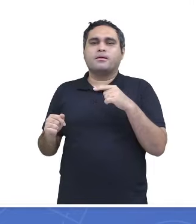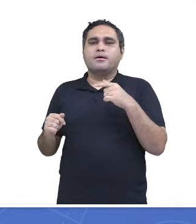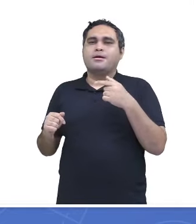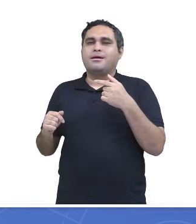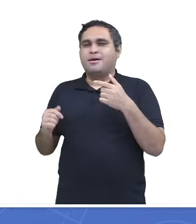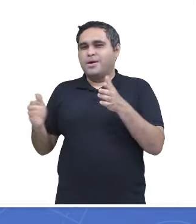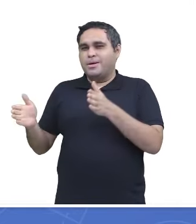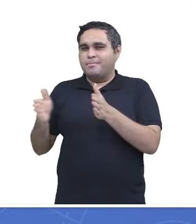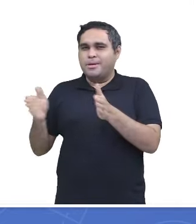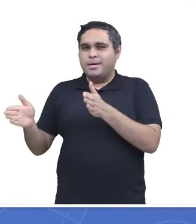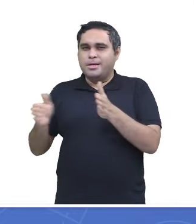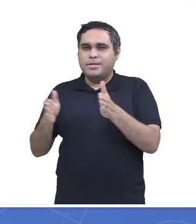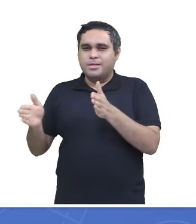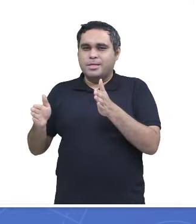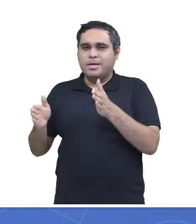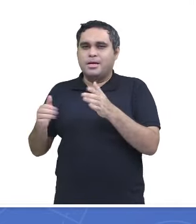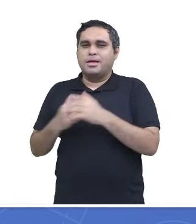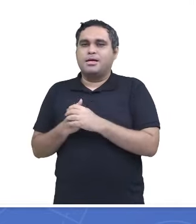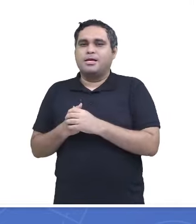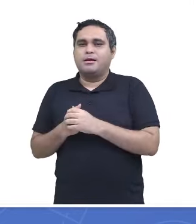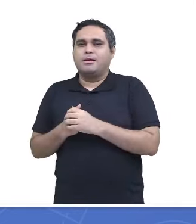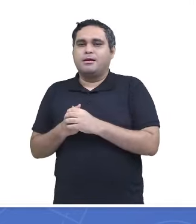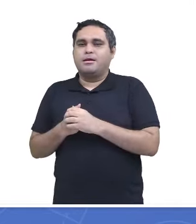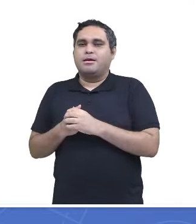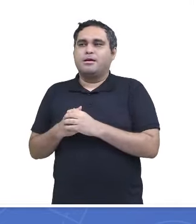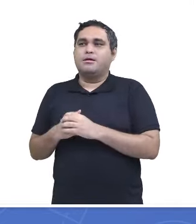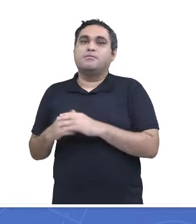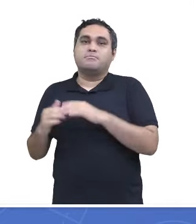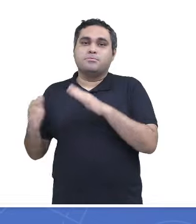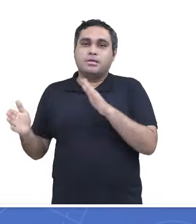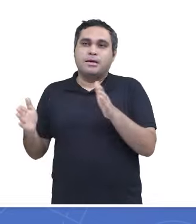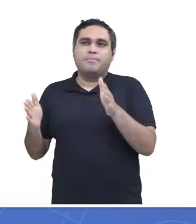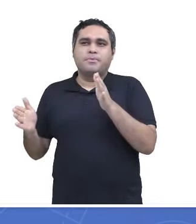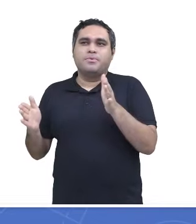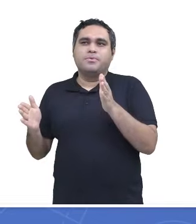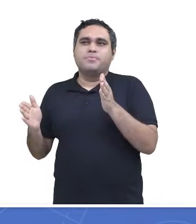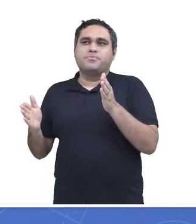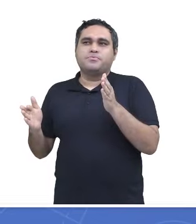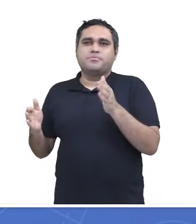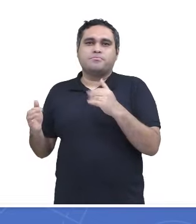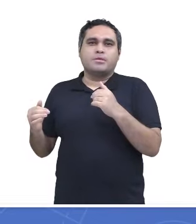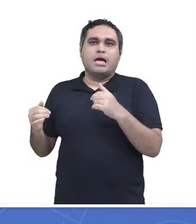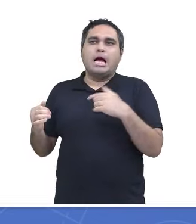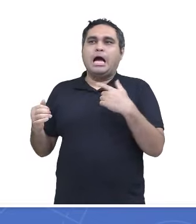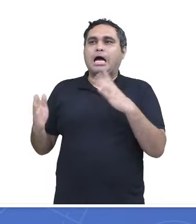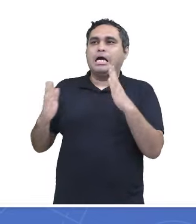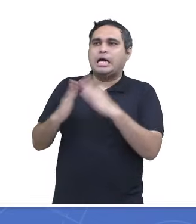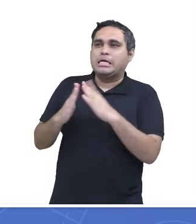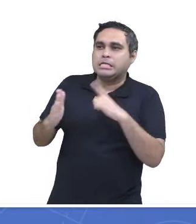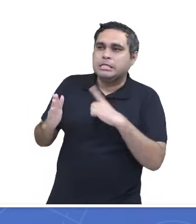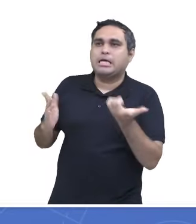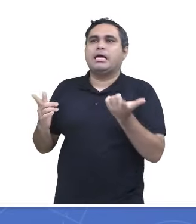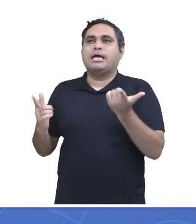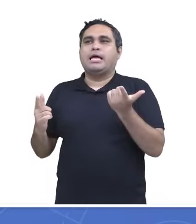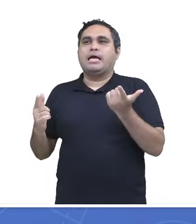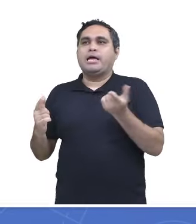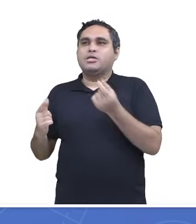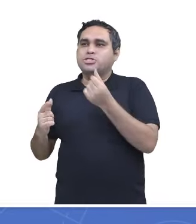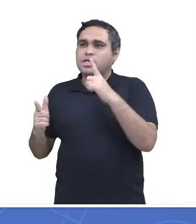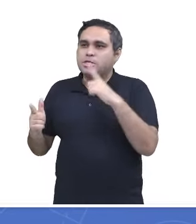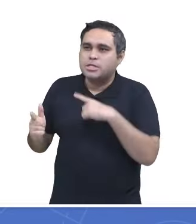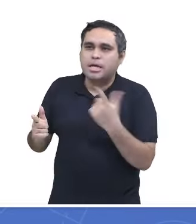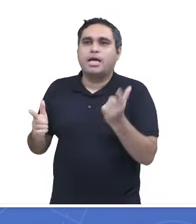fase sem necessariamente passar por todas essas etapas como a sociedade